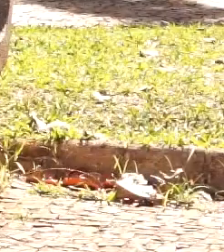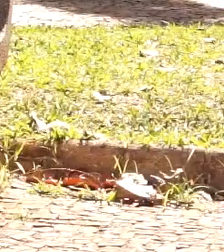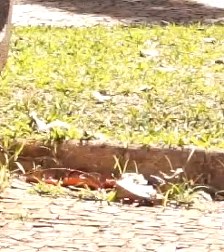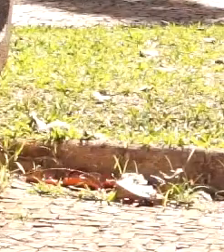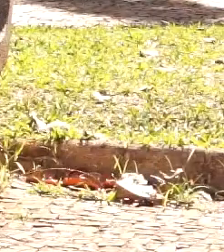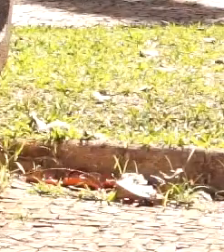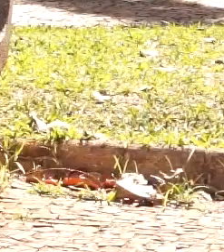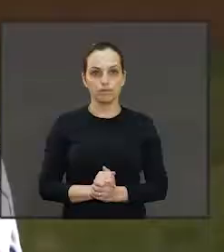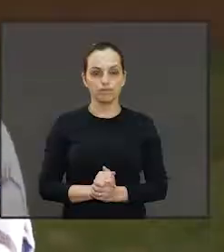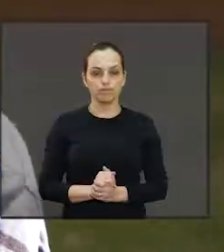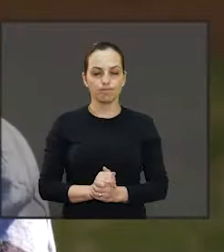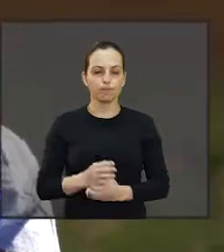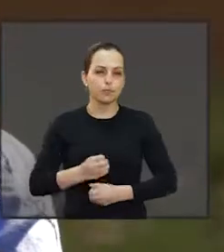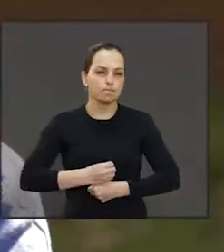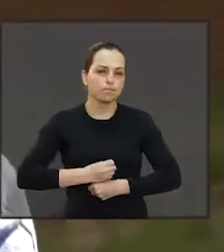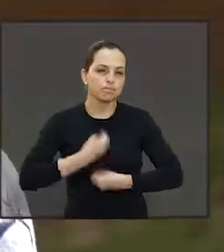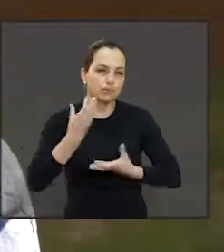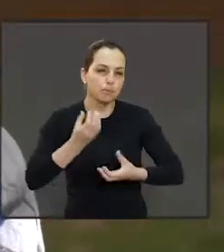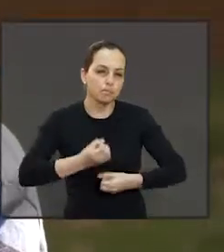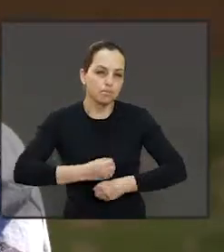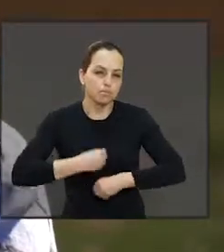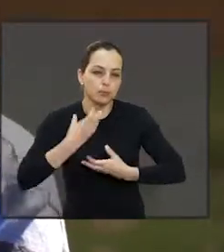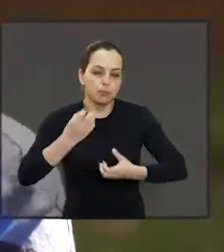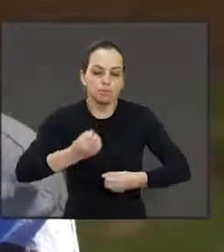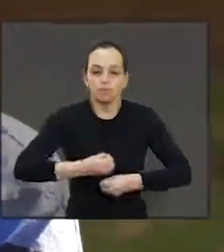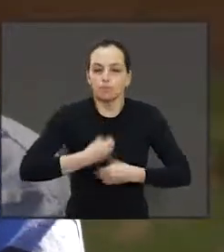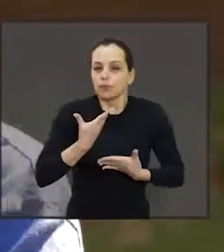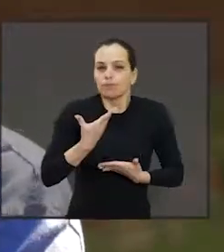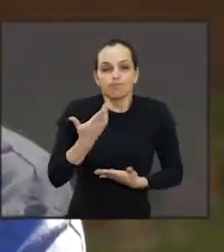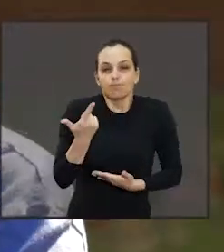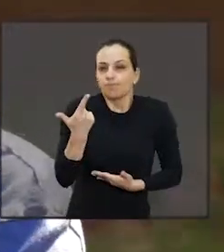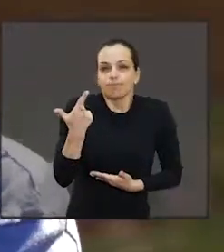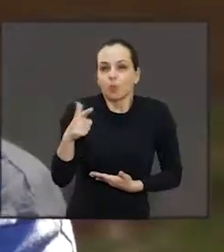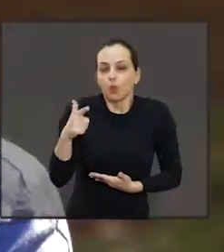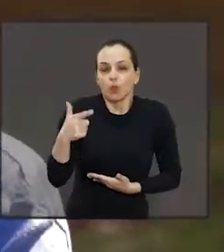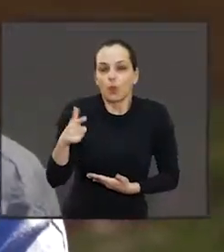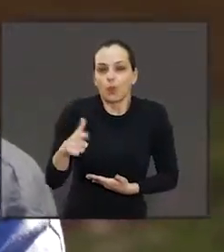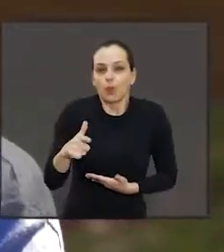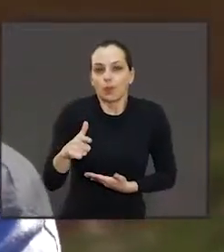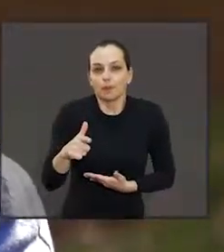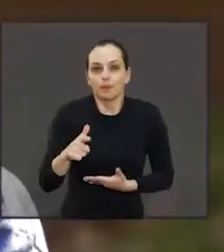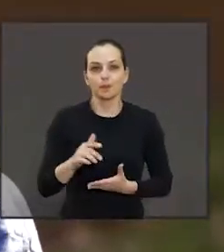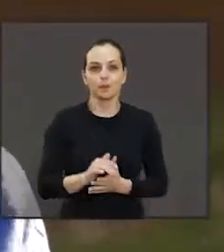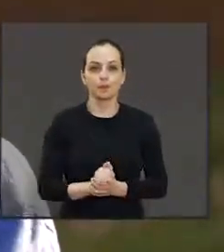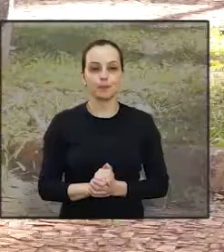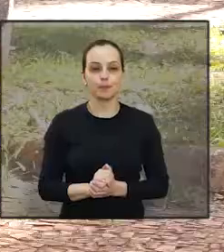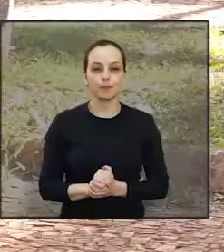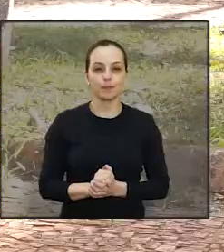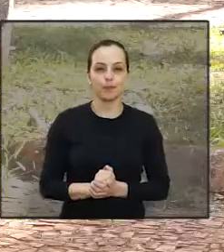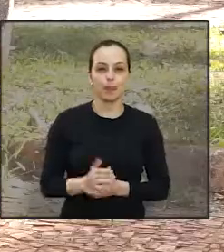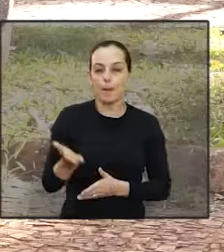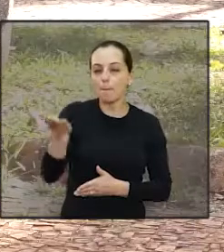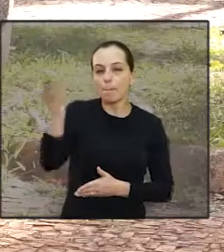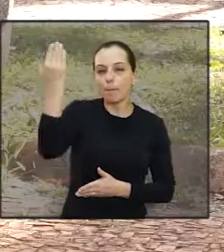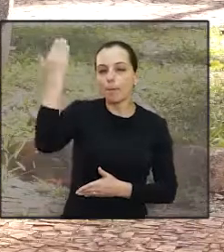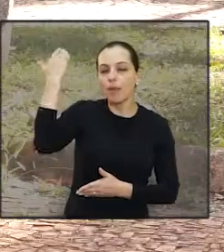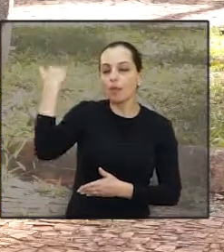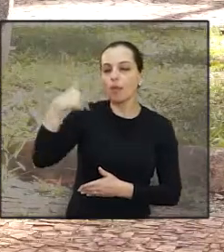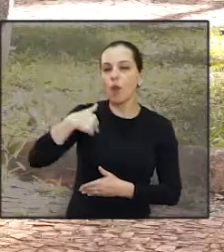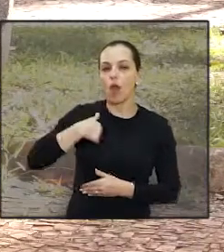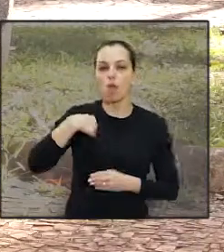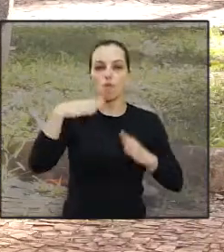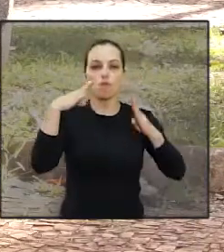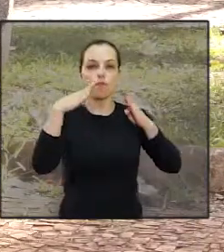a destruí-las. Na verdade, a inspiração não tem uma inspiração, não tem assim o que me inspirou. Eu